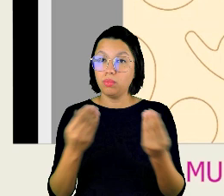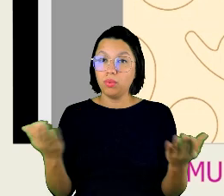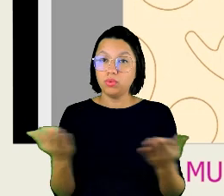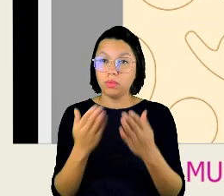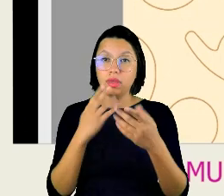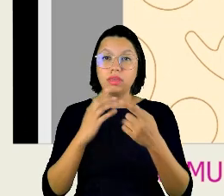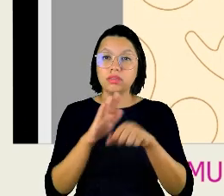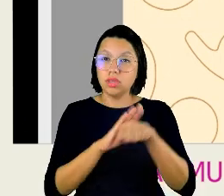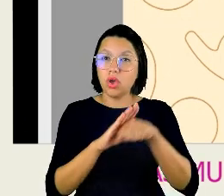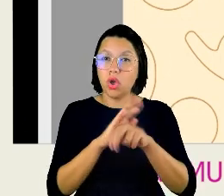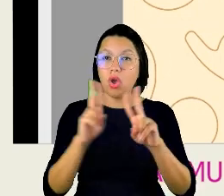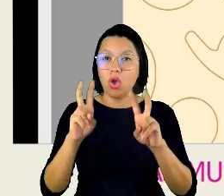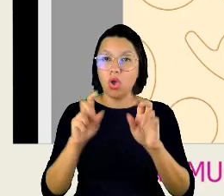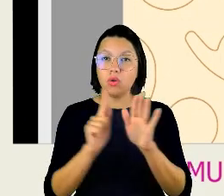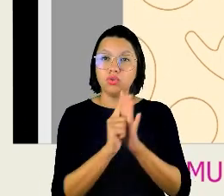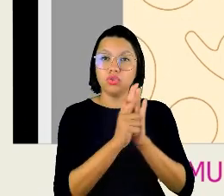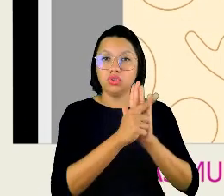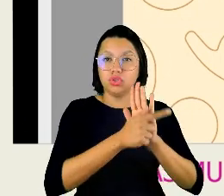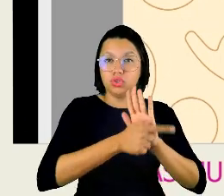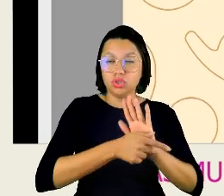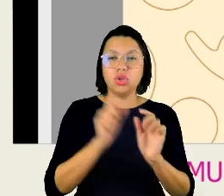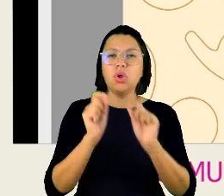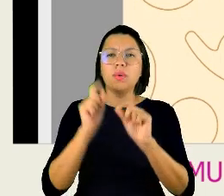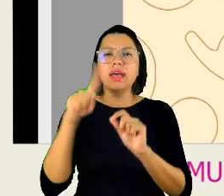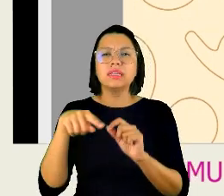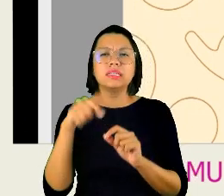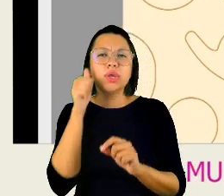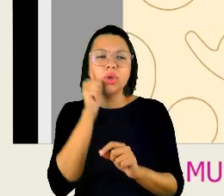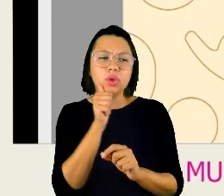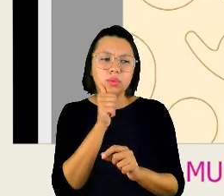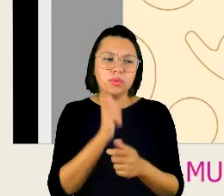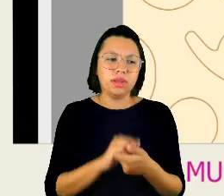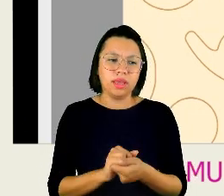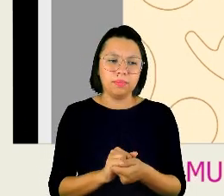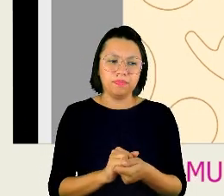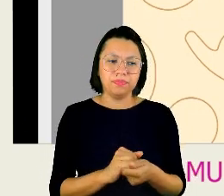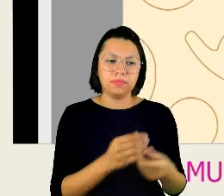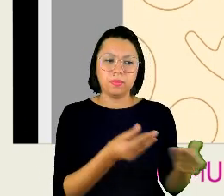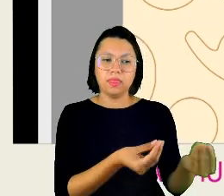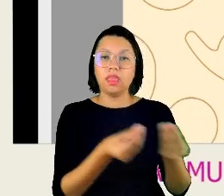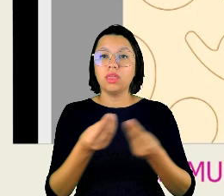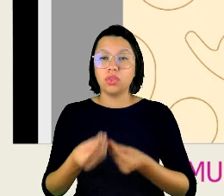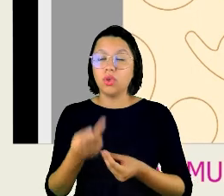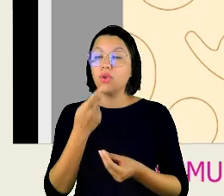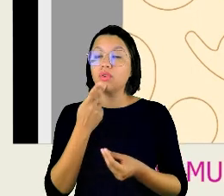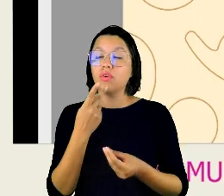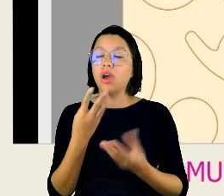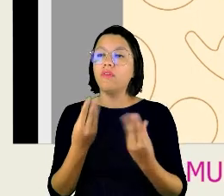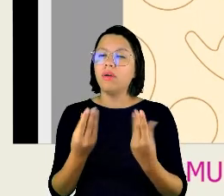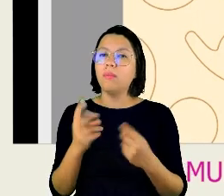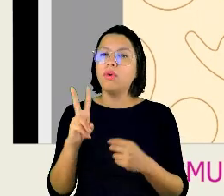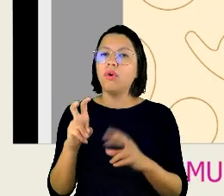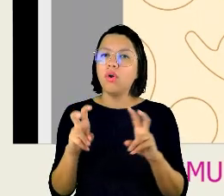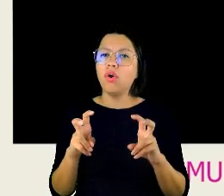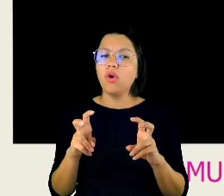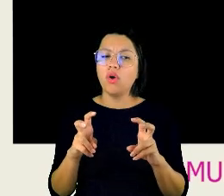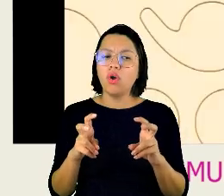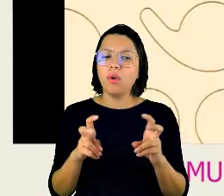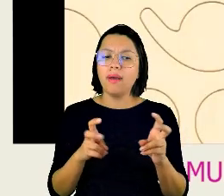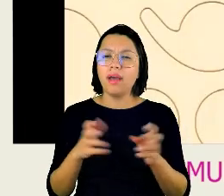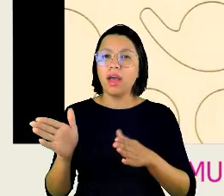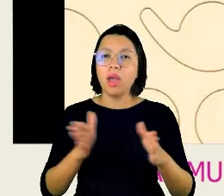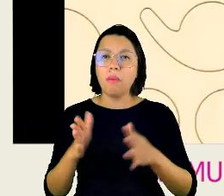essa conversa sobre gênero, sobre o que é ser mulher, e ela falava muito sobre que em momentos